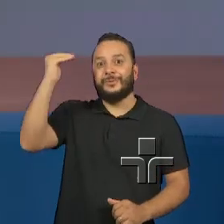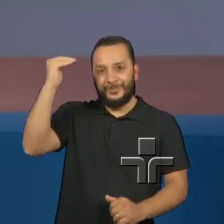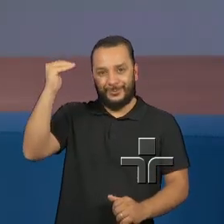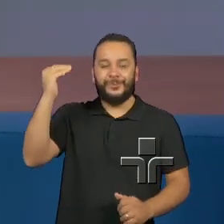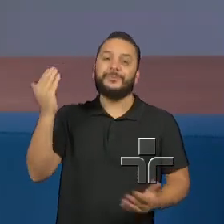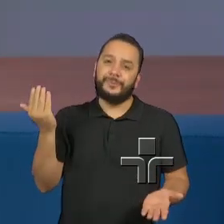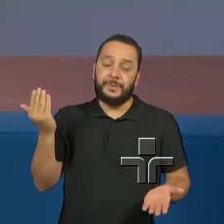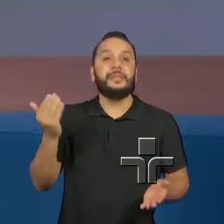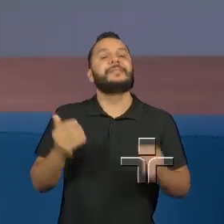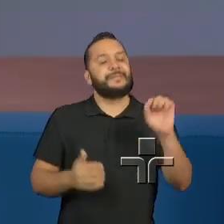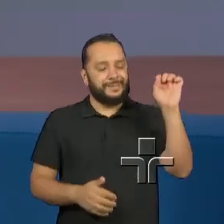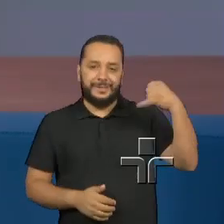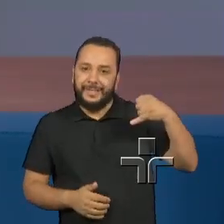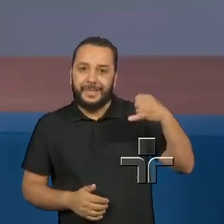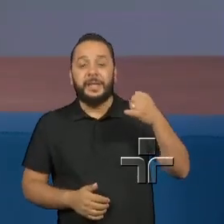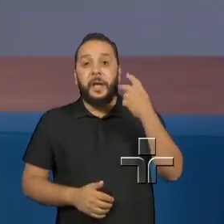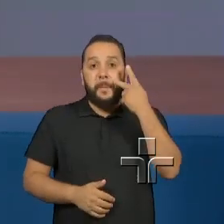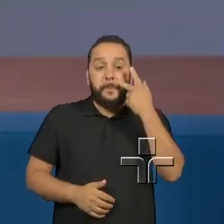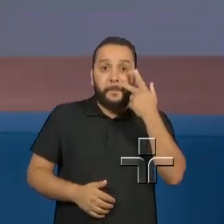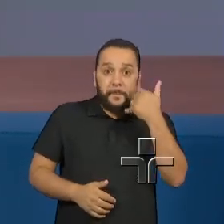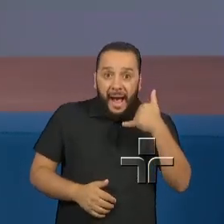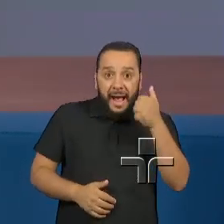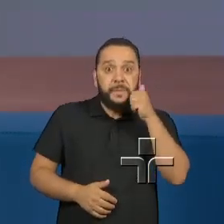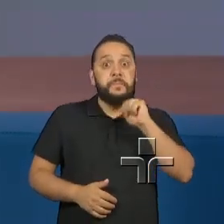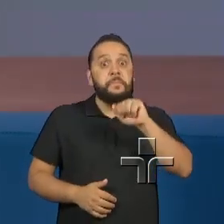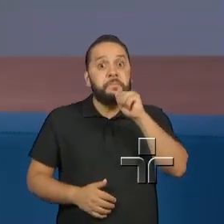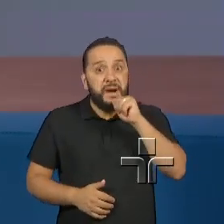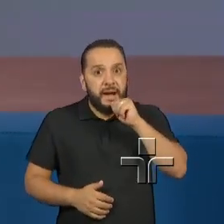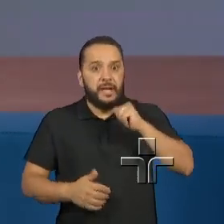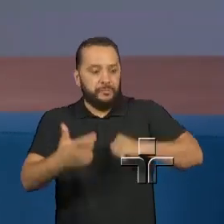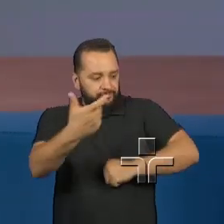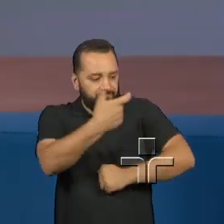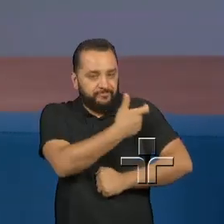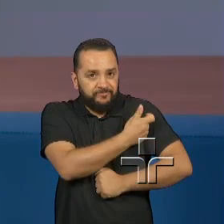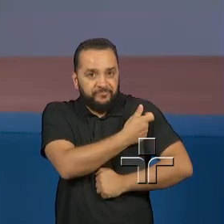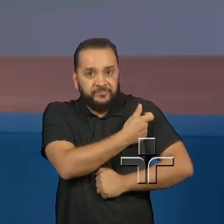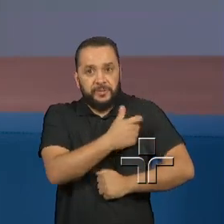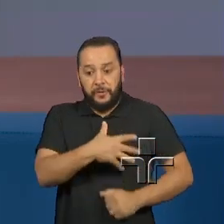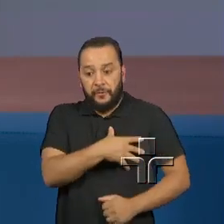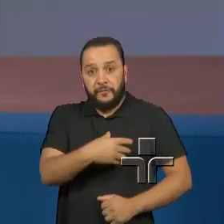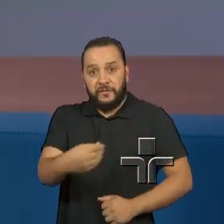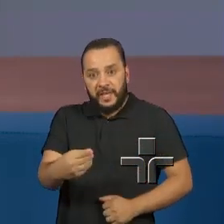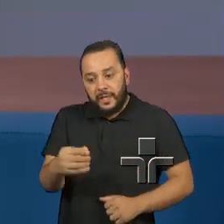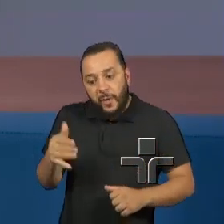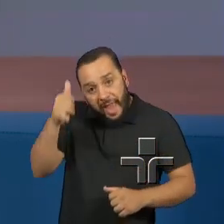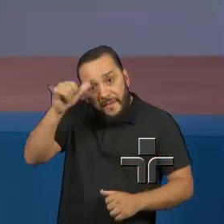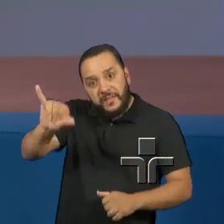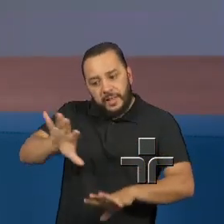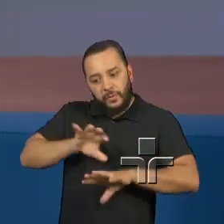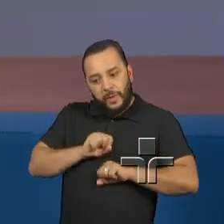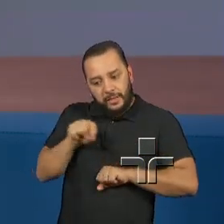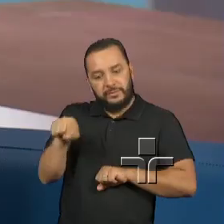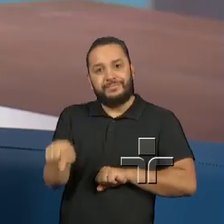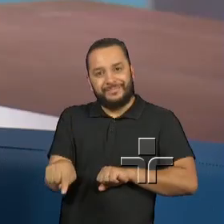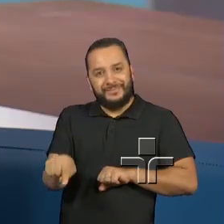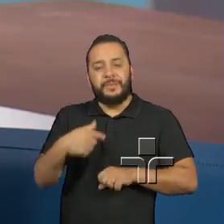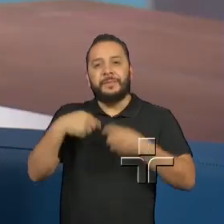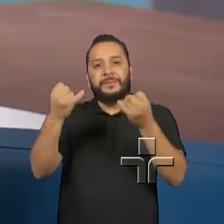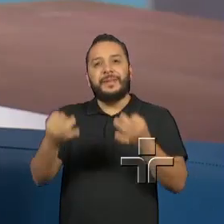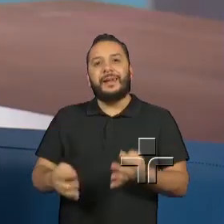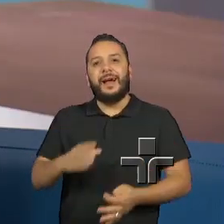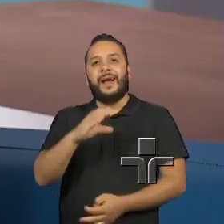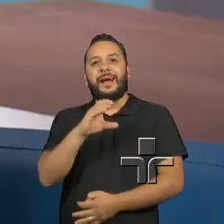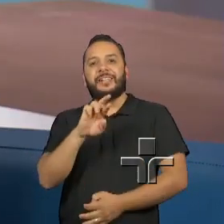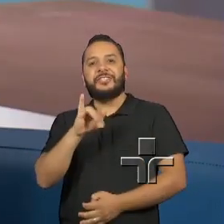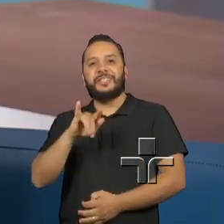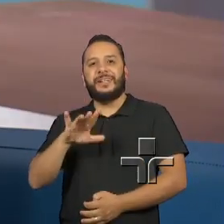Sim, pois pais imunizados também protegem os filhos. Para falar sobre vacinação, estão com a gente a Cristiane Andreotti,